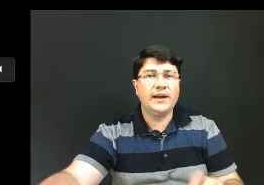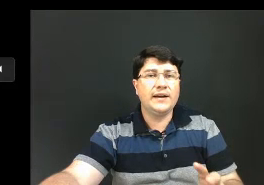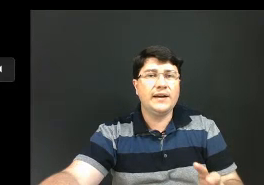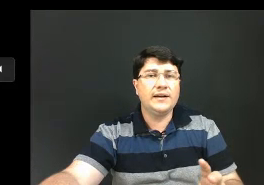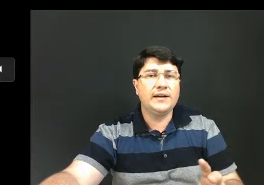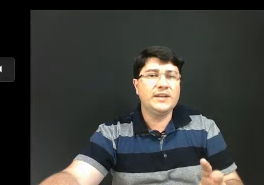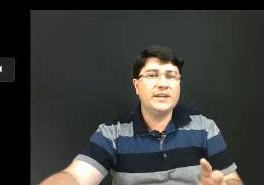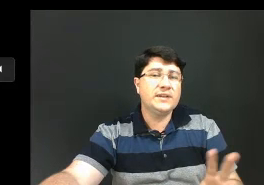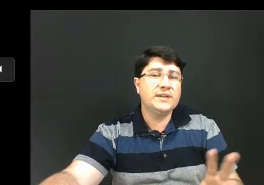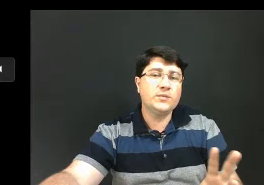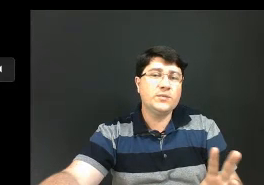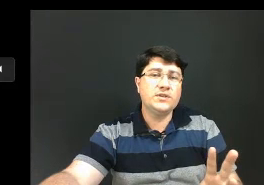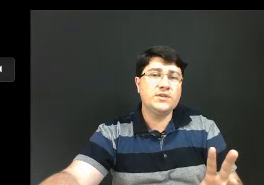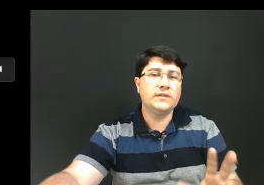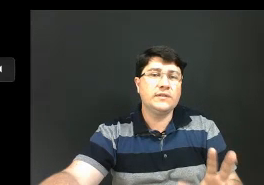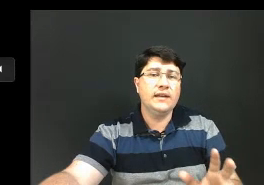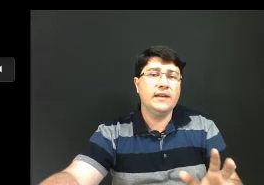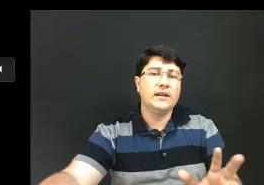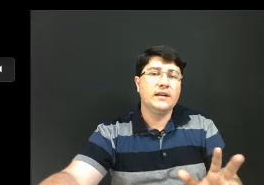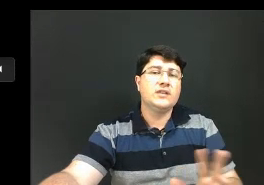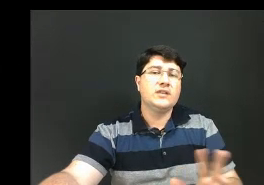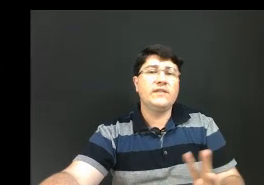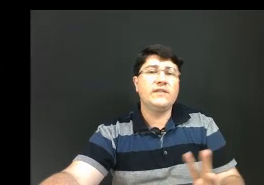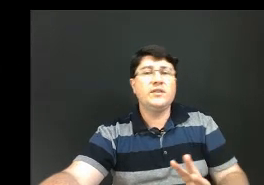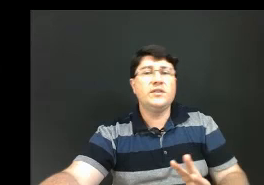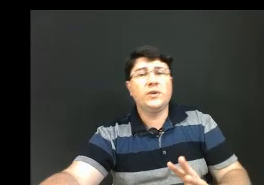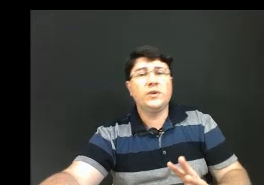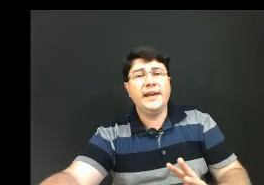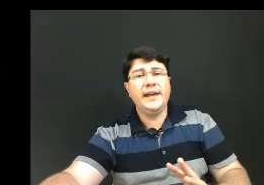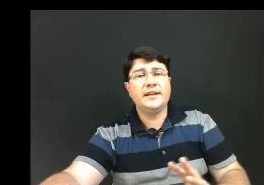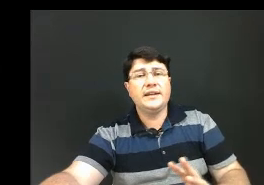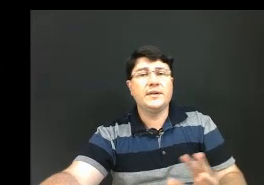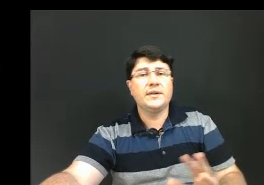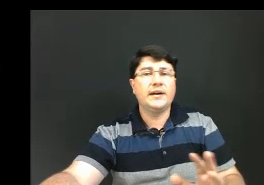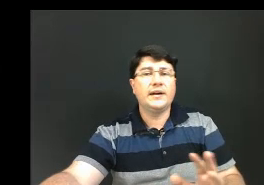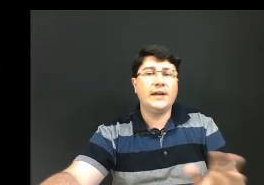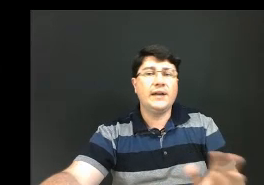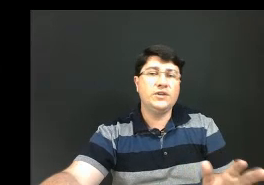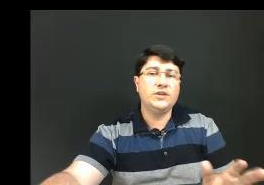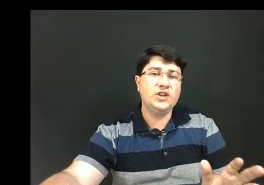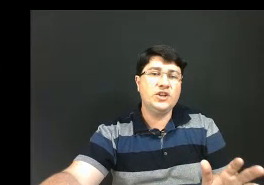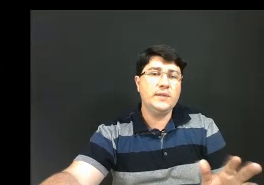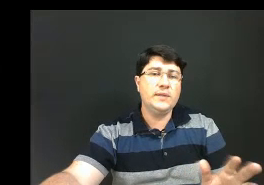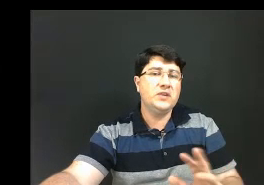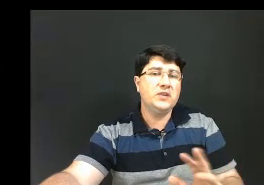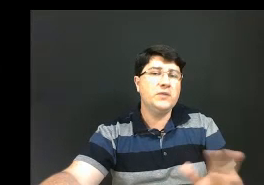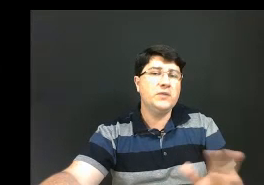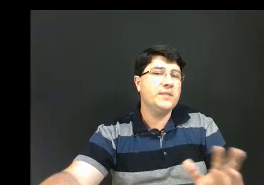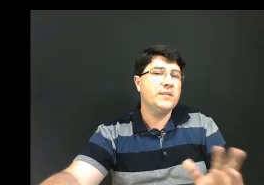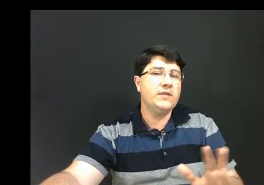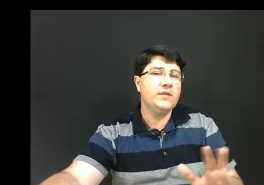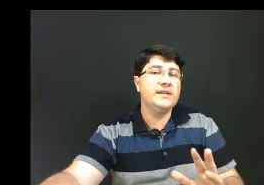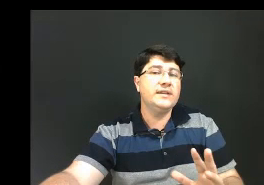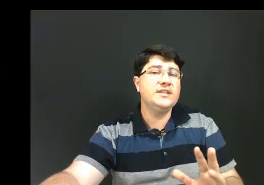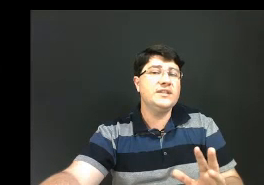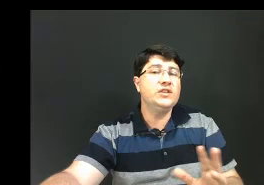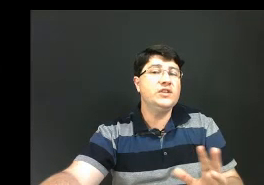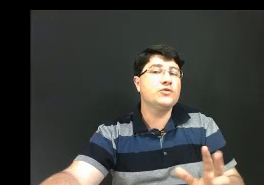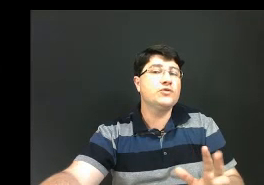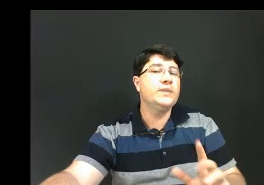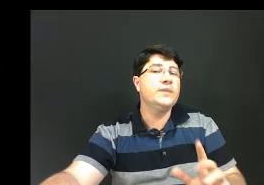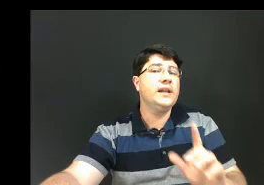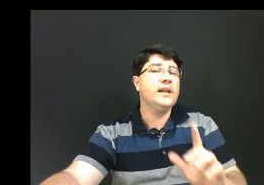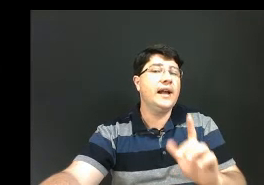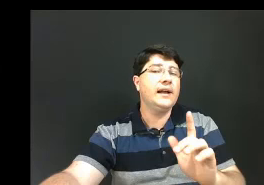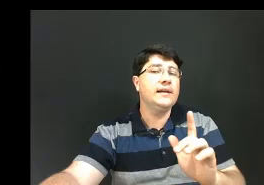Então, há uma interpretação possível, né? Estava indo de Porto Alegre a Curitiba, no meio do caminho eu desisti